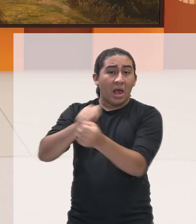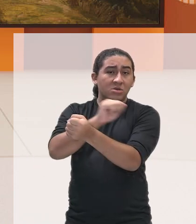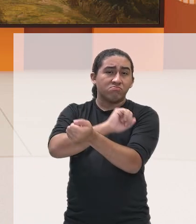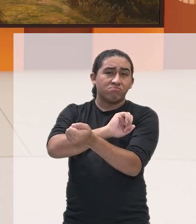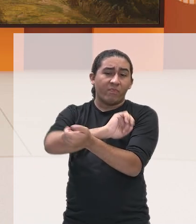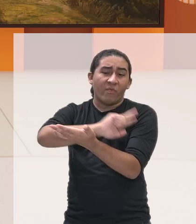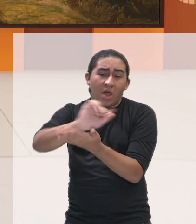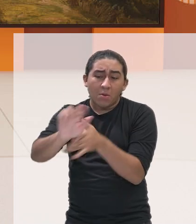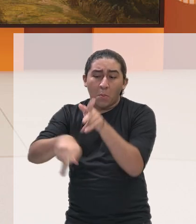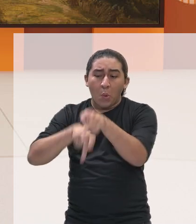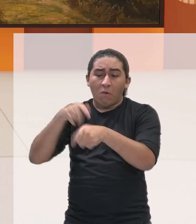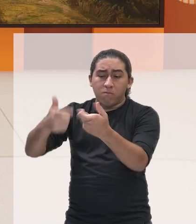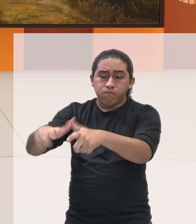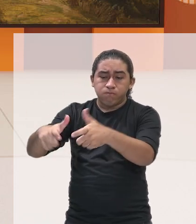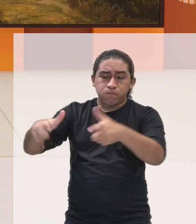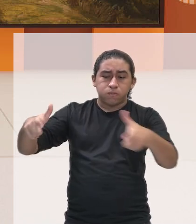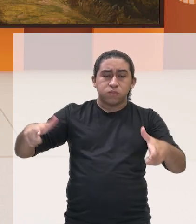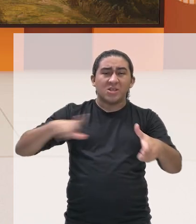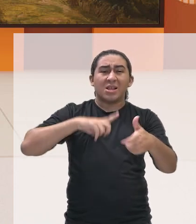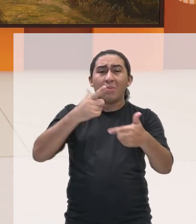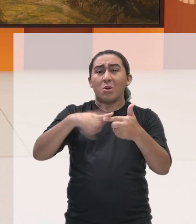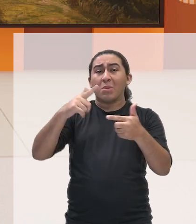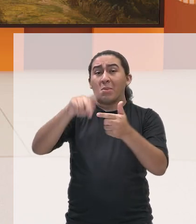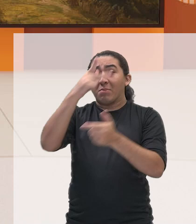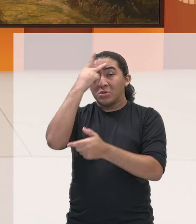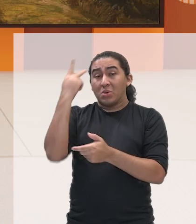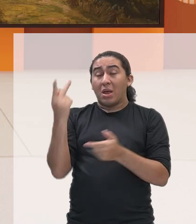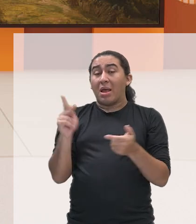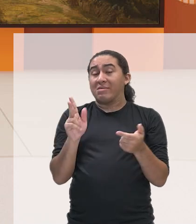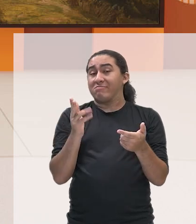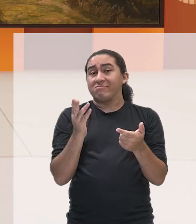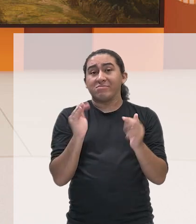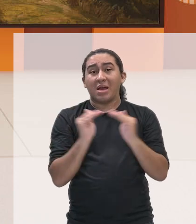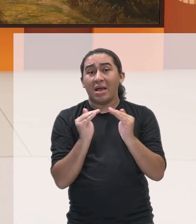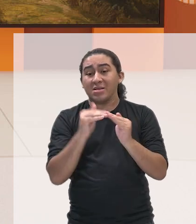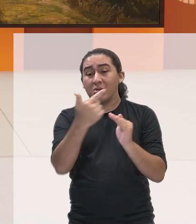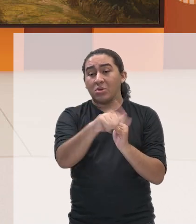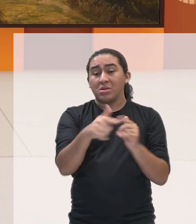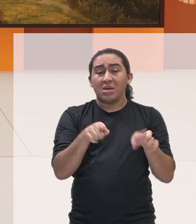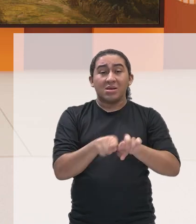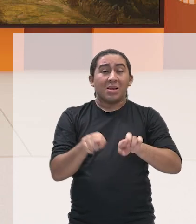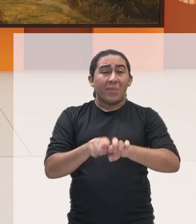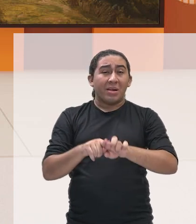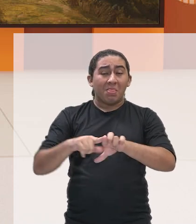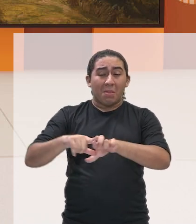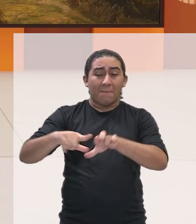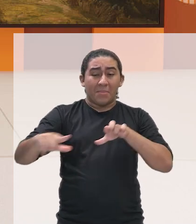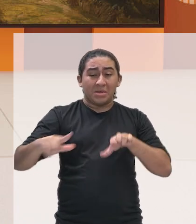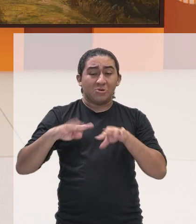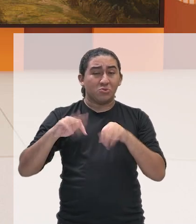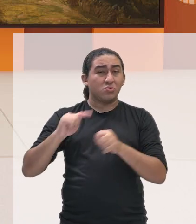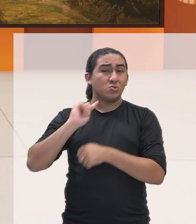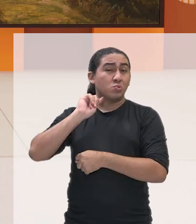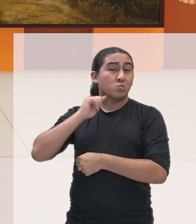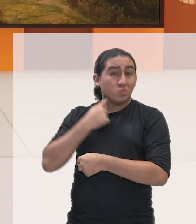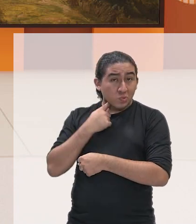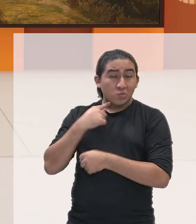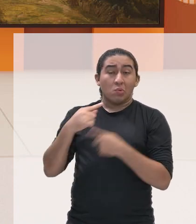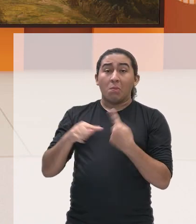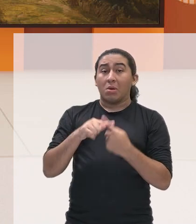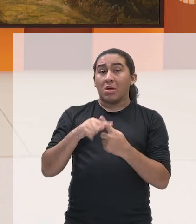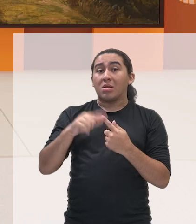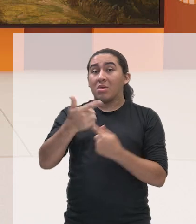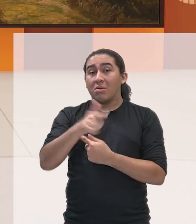populosas, com problemas de pessoas sem moradia, com problemas de higienização na cidade, porque a